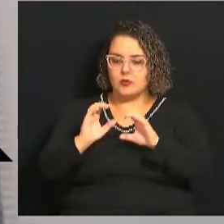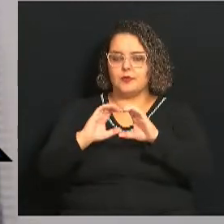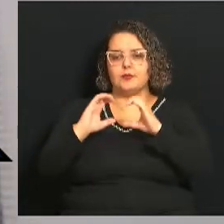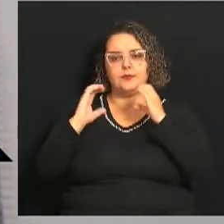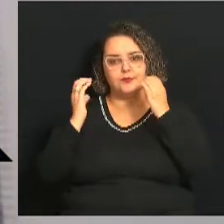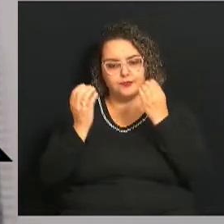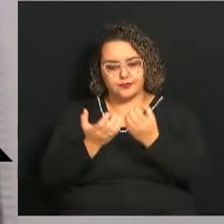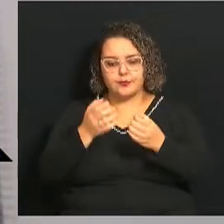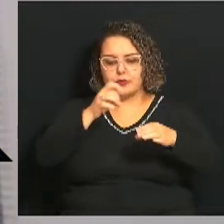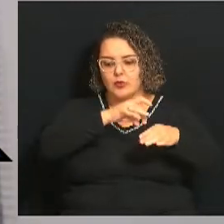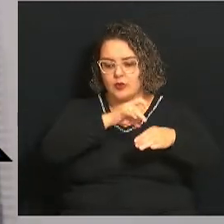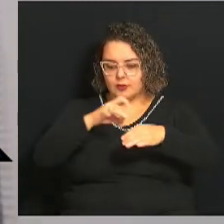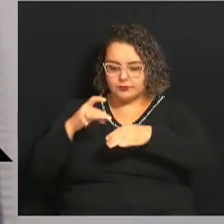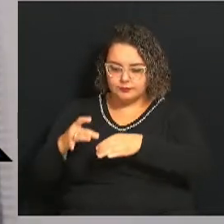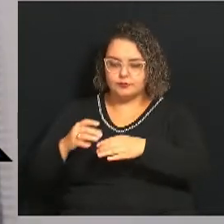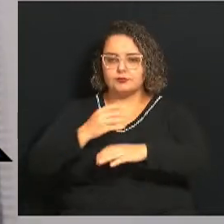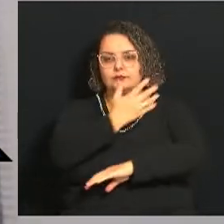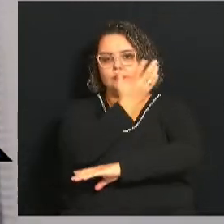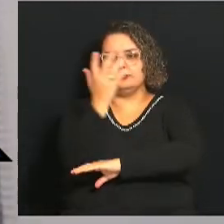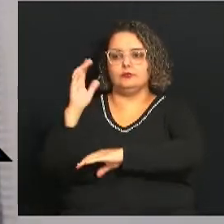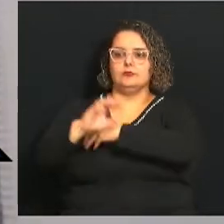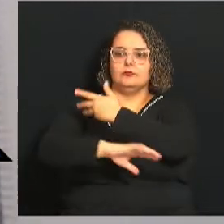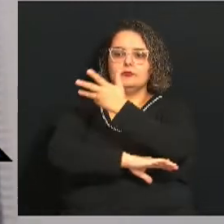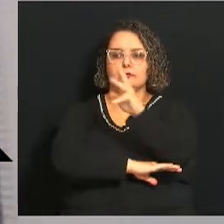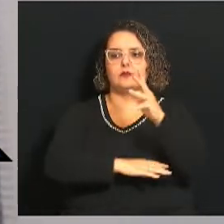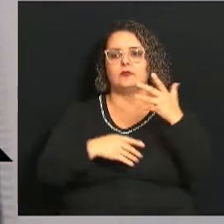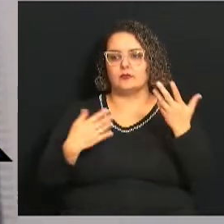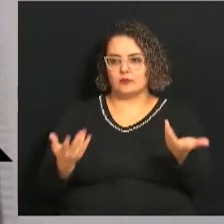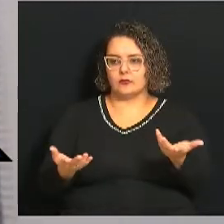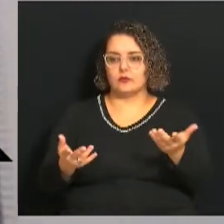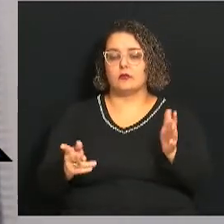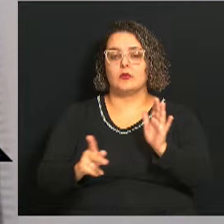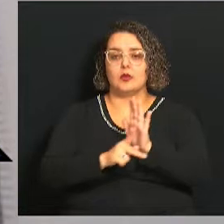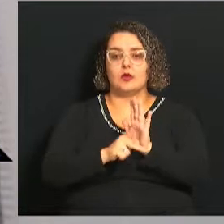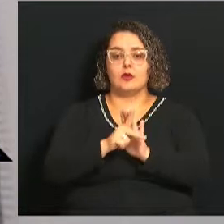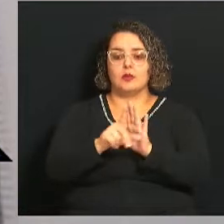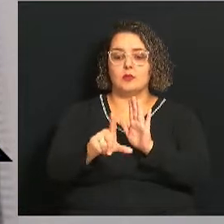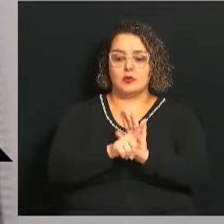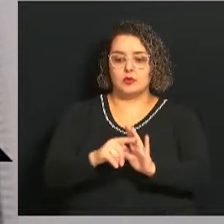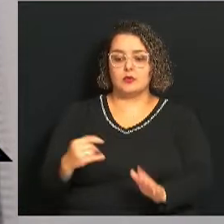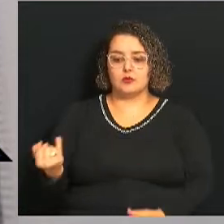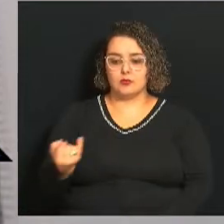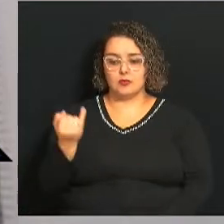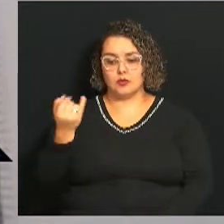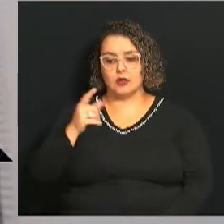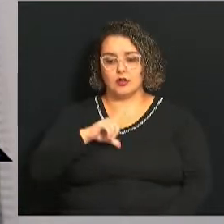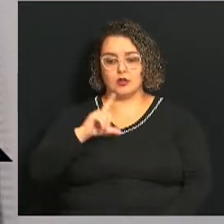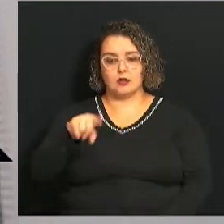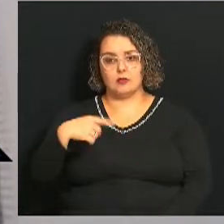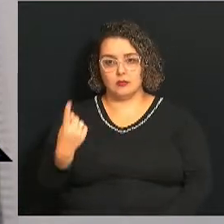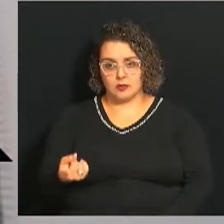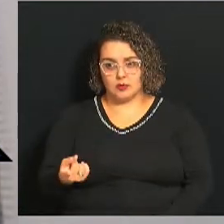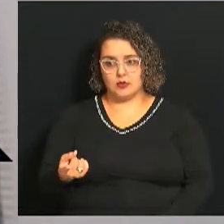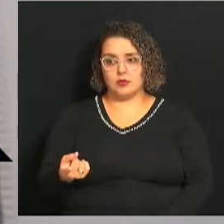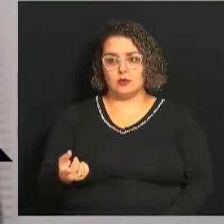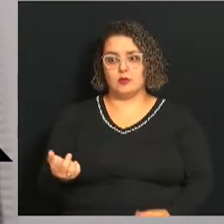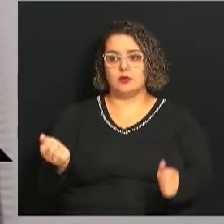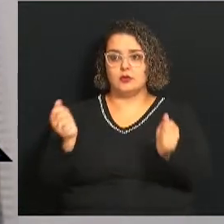de árvores. Então, se além desse projeto muito importante que você propôs, existe alguma coisa paralela no